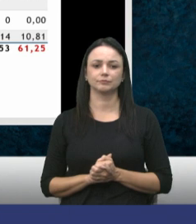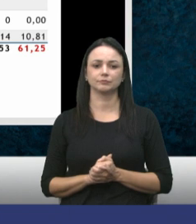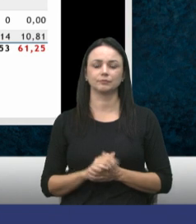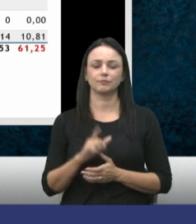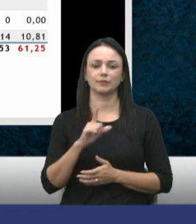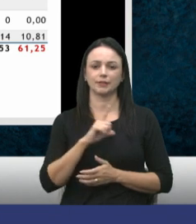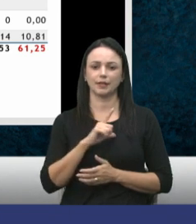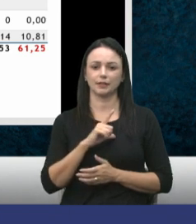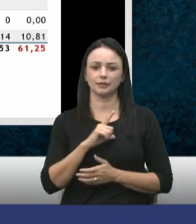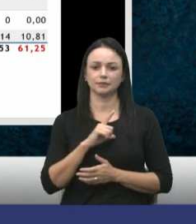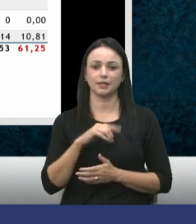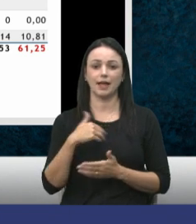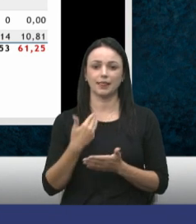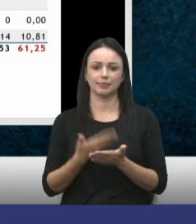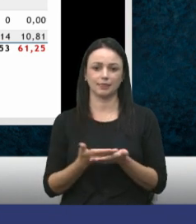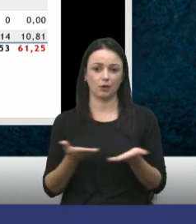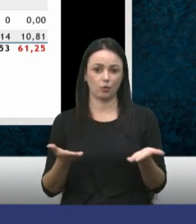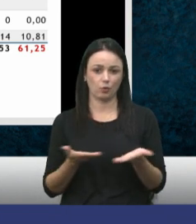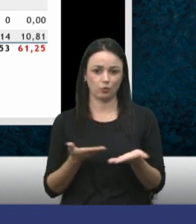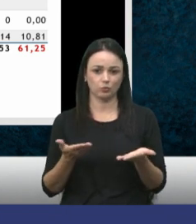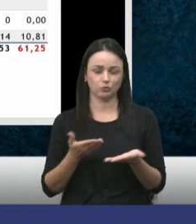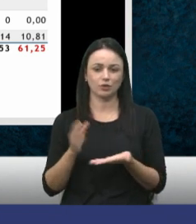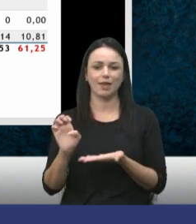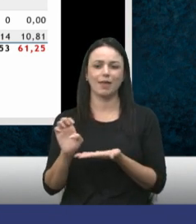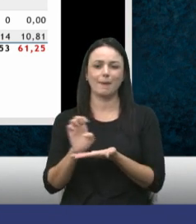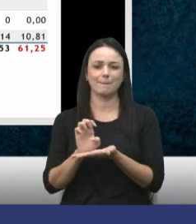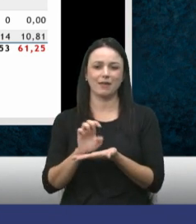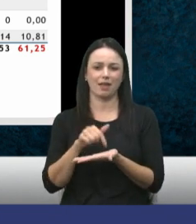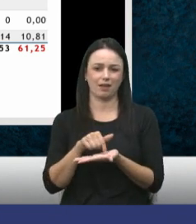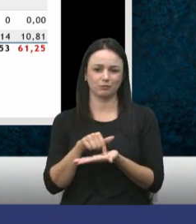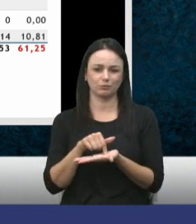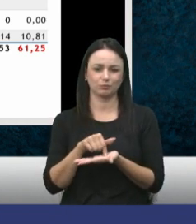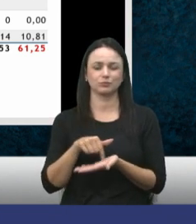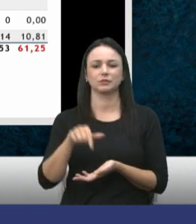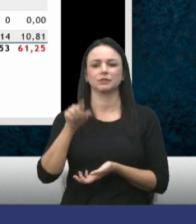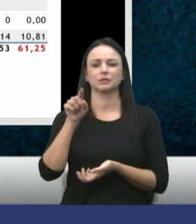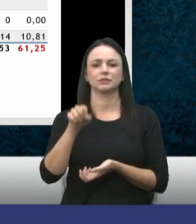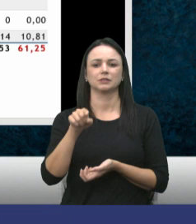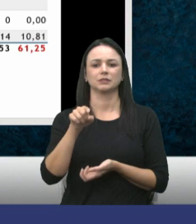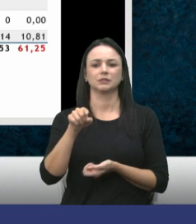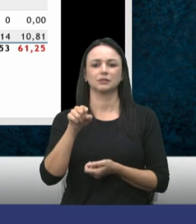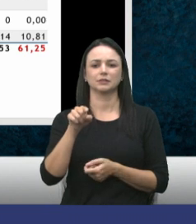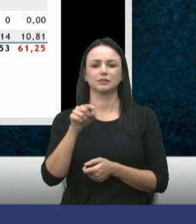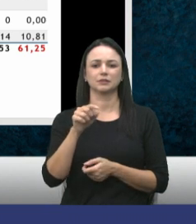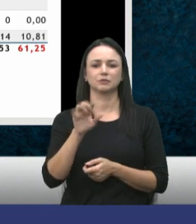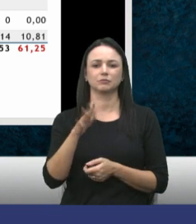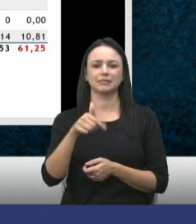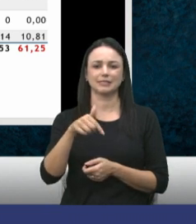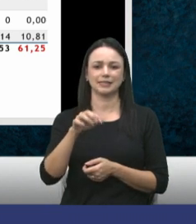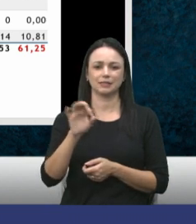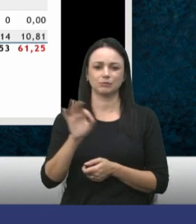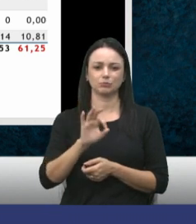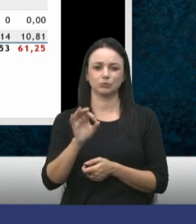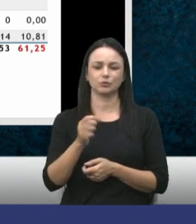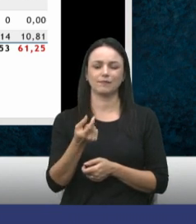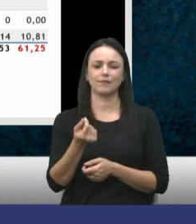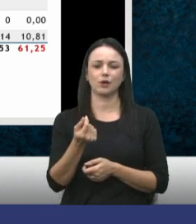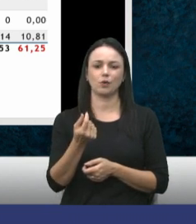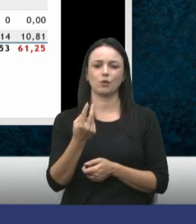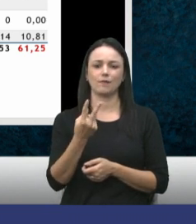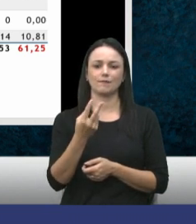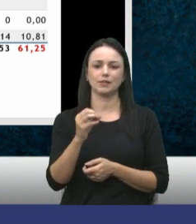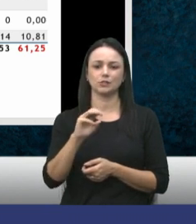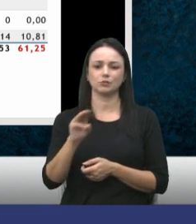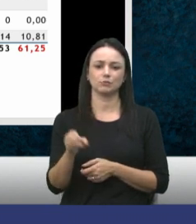Temos, então, até o momento empenhado no mínimo de 70%, o valor de R$